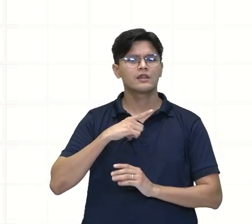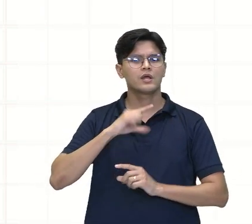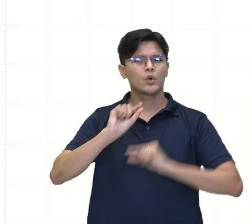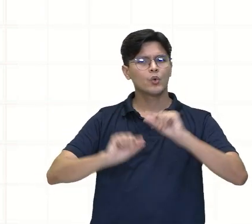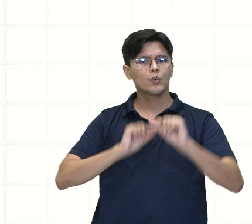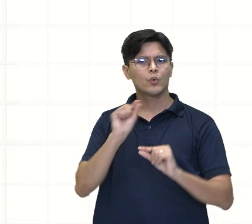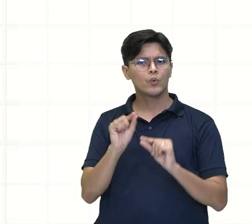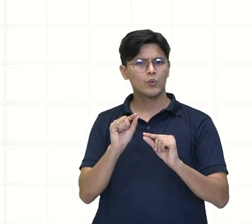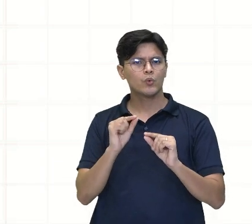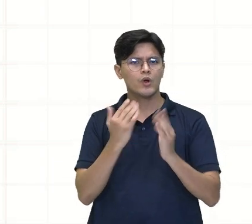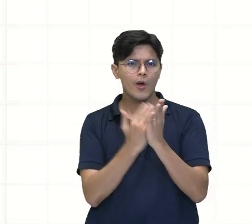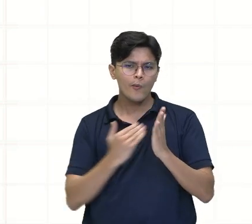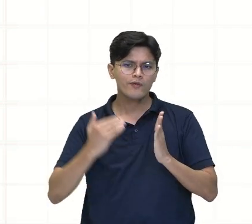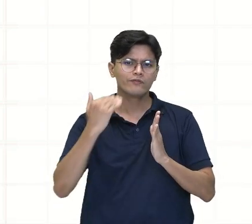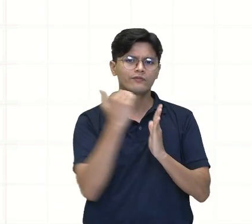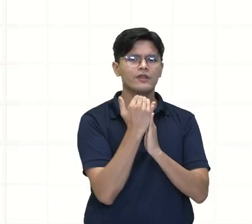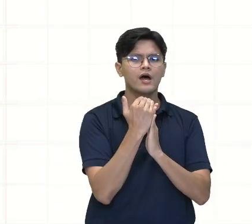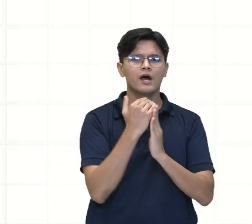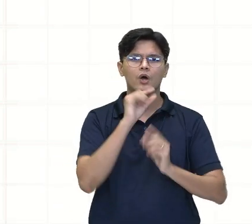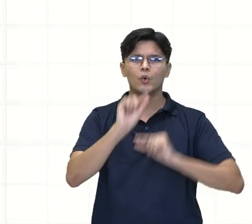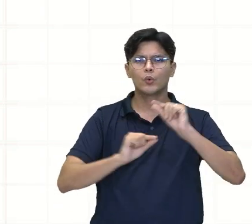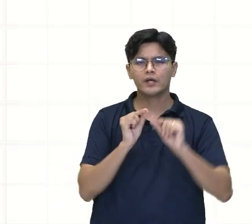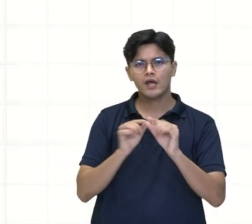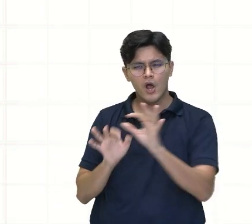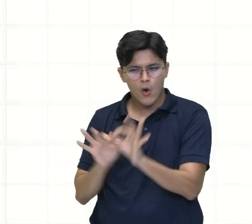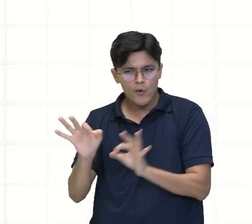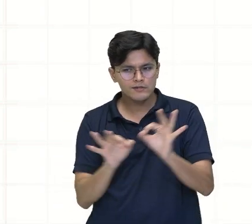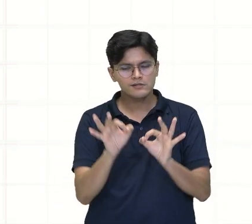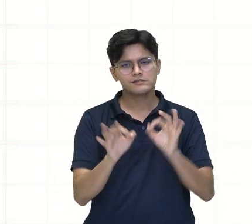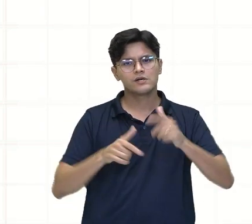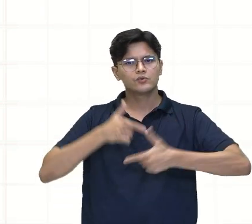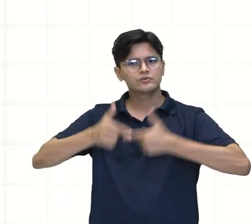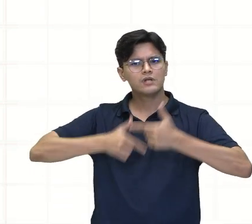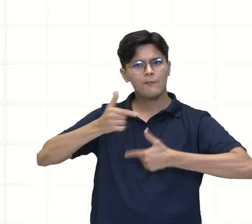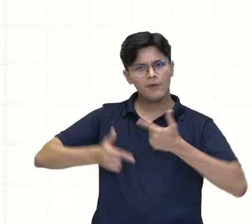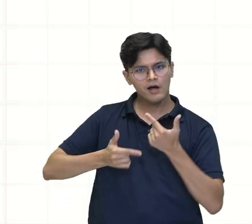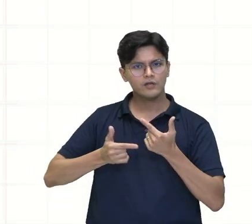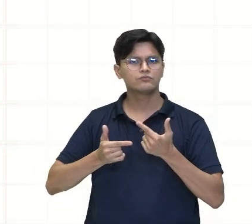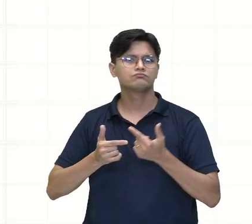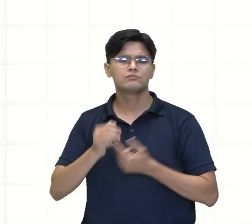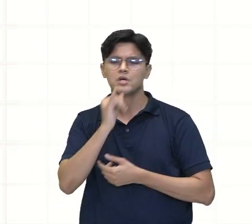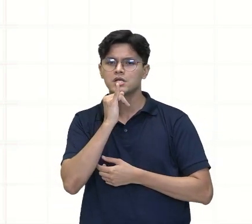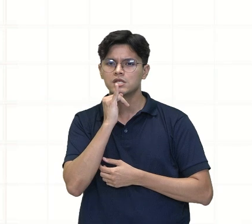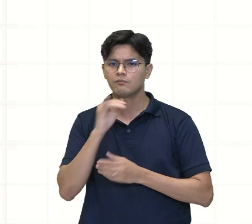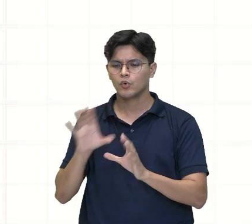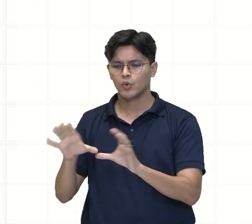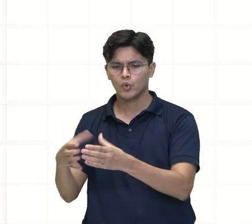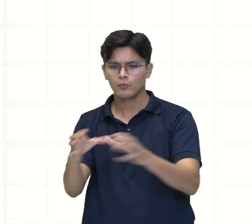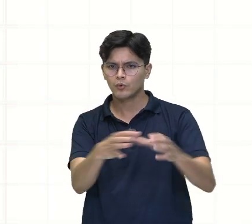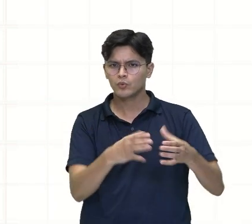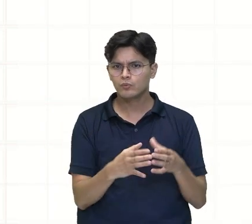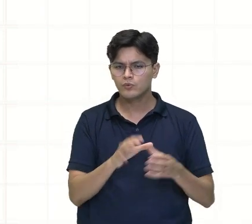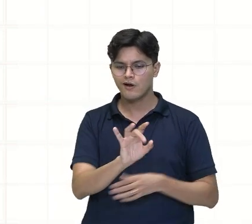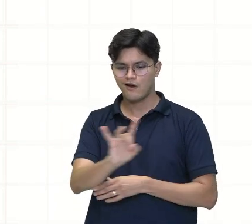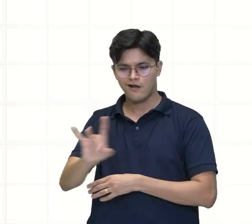intensificação da divisão do trabalho. Então, é nesse momento que a gente vai ter o